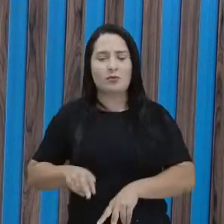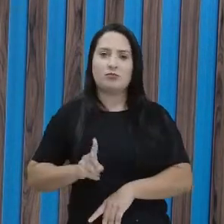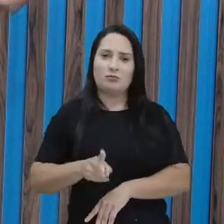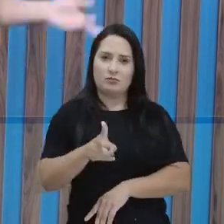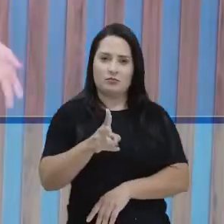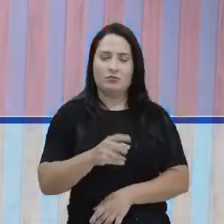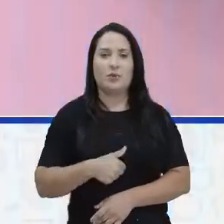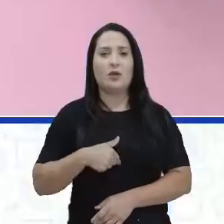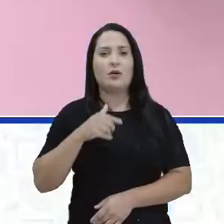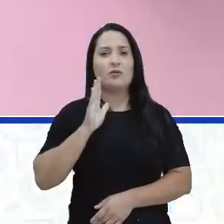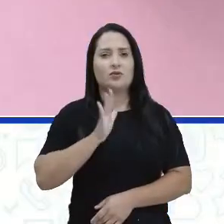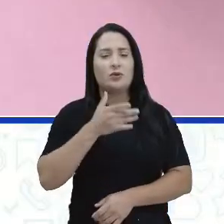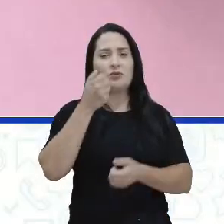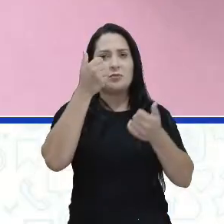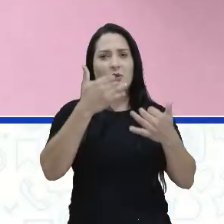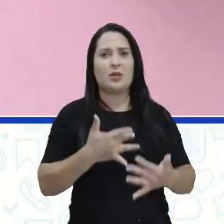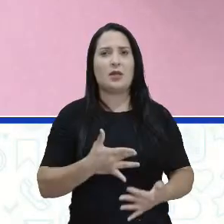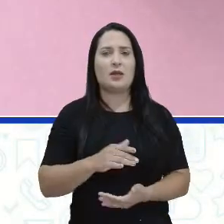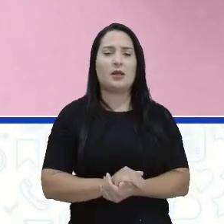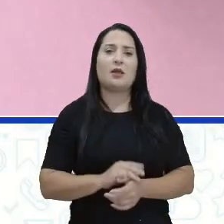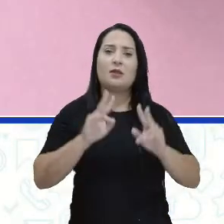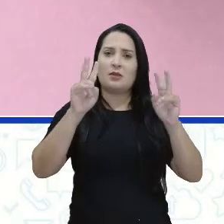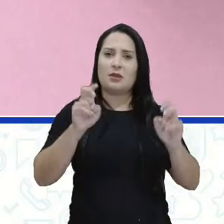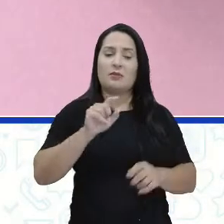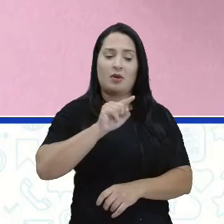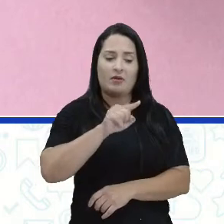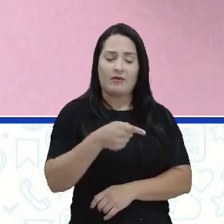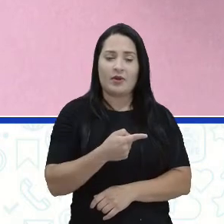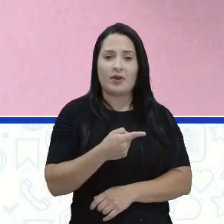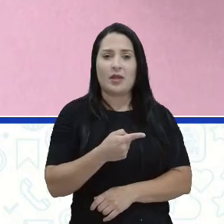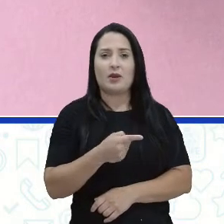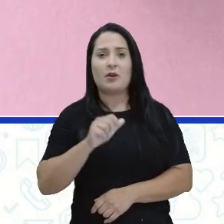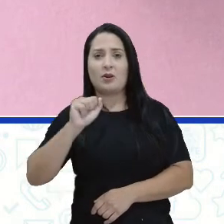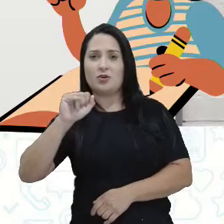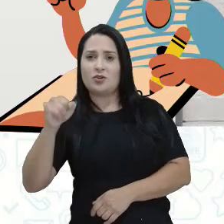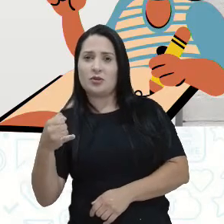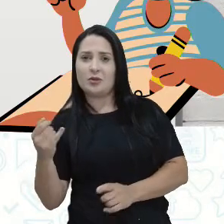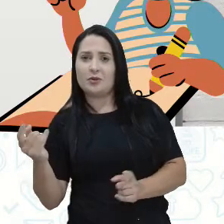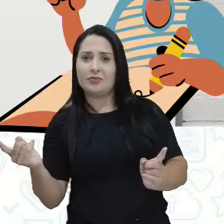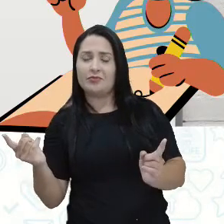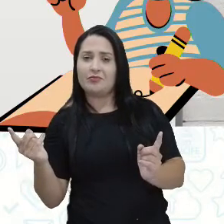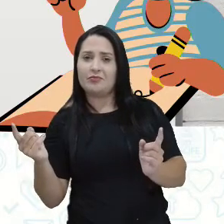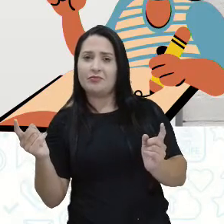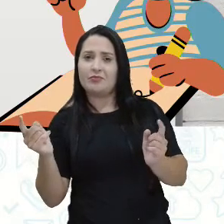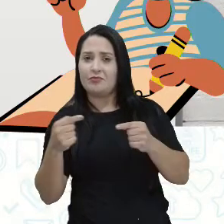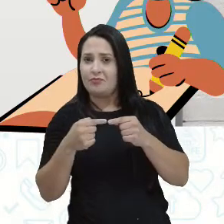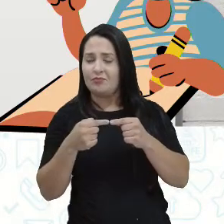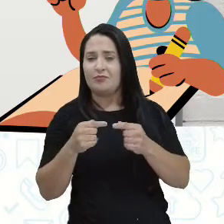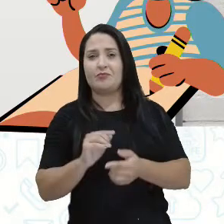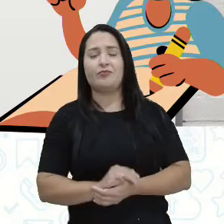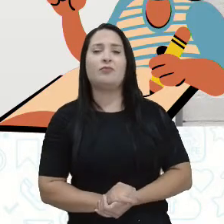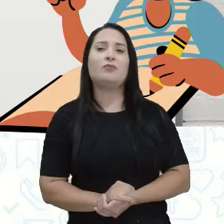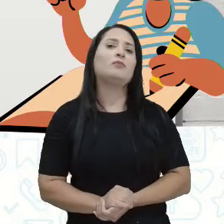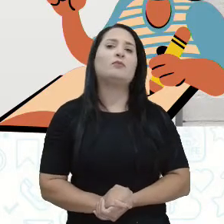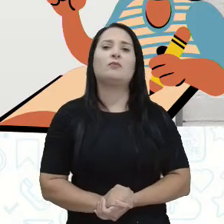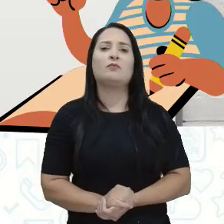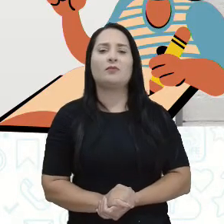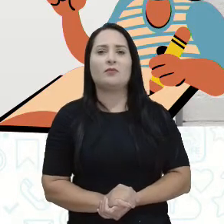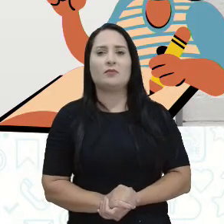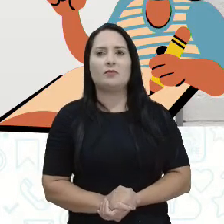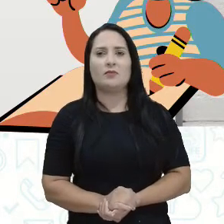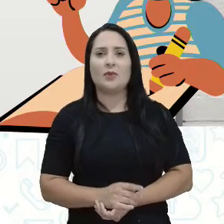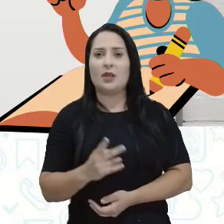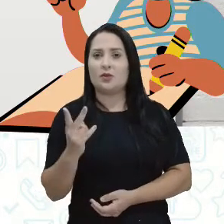como eu já disse, vamos trabalhar a vírgula, a relação da vírgula com os adjetivos. Antes de tudo, vamos ler essas